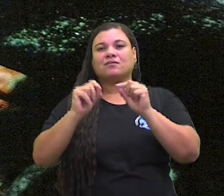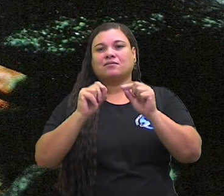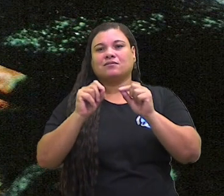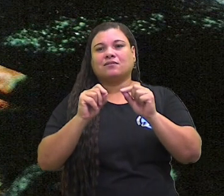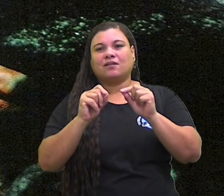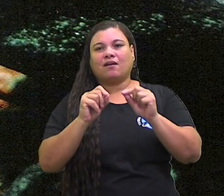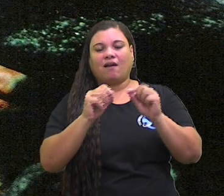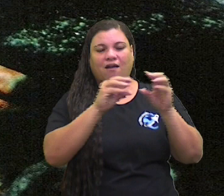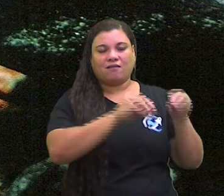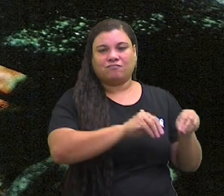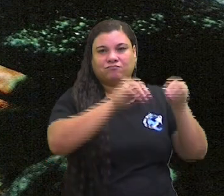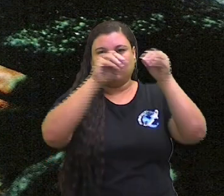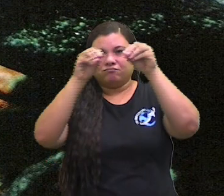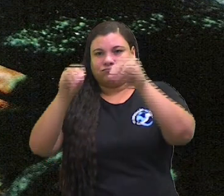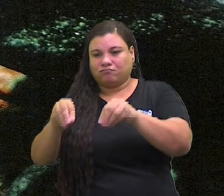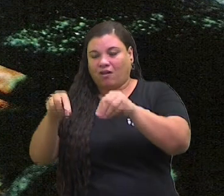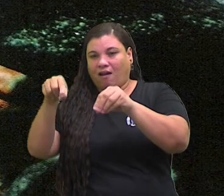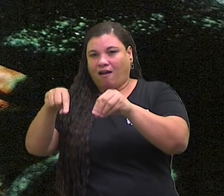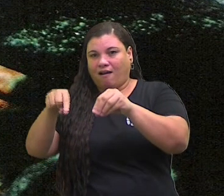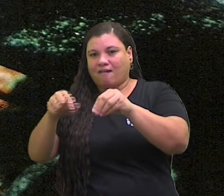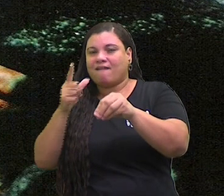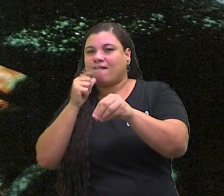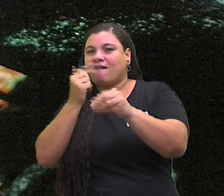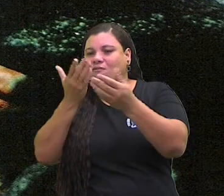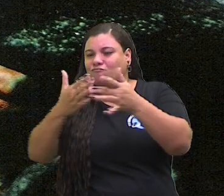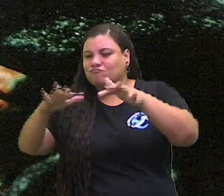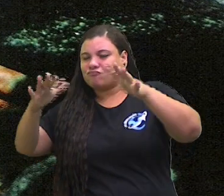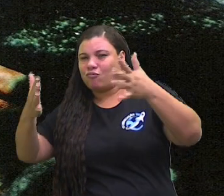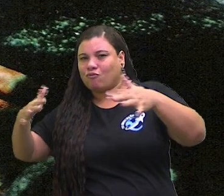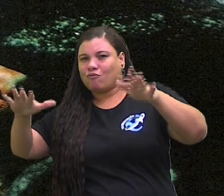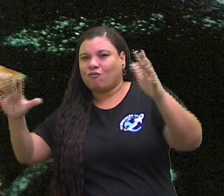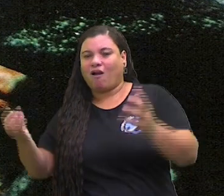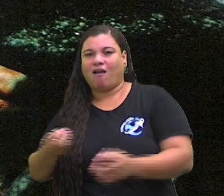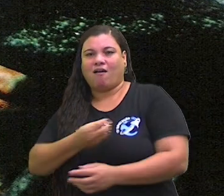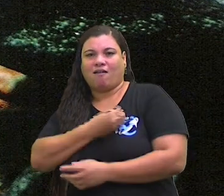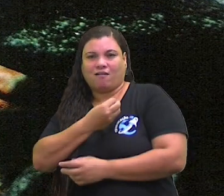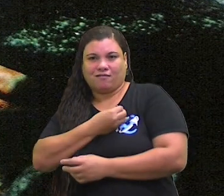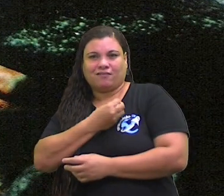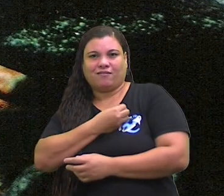mar, onde se alimenta de sangue de peixes e outros animais.